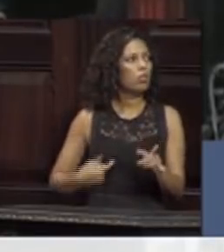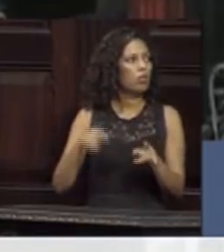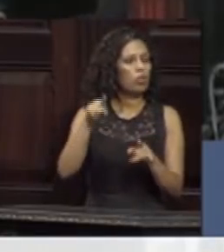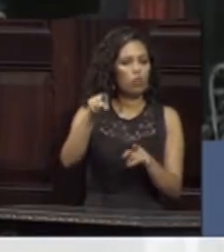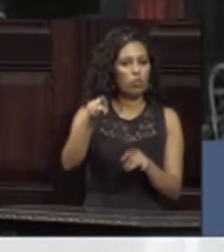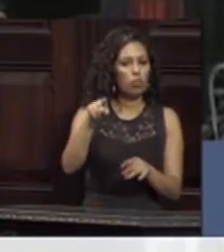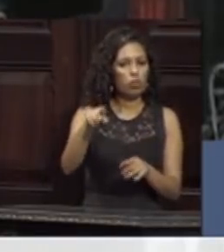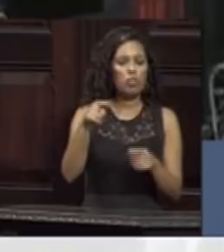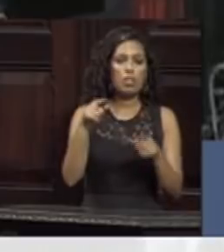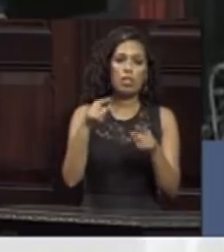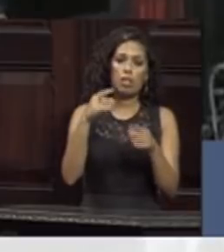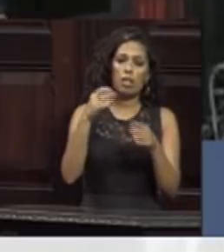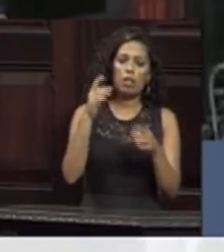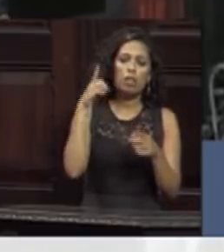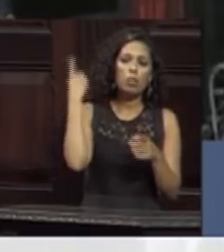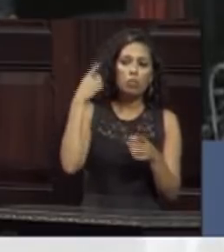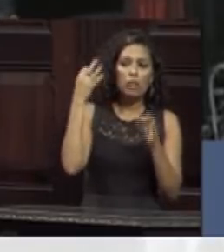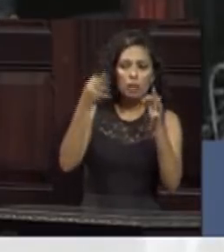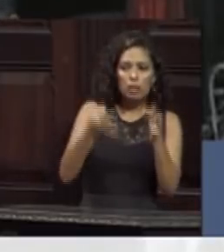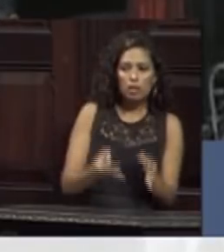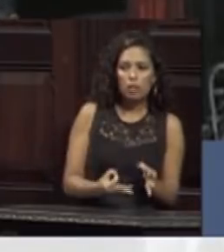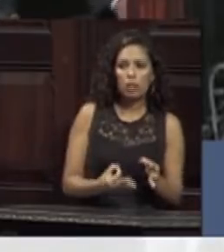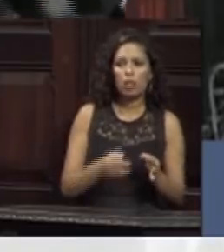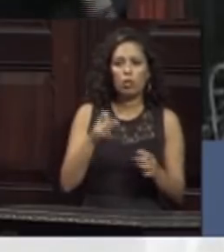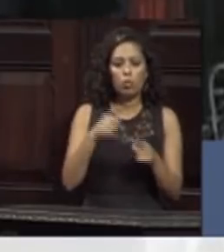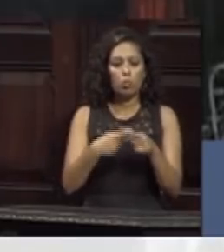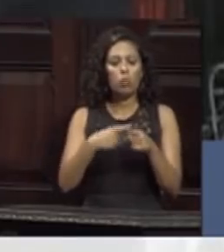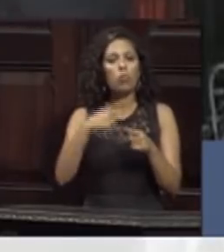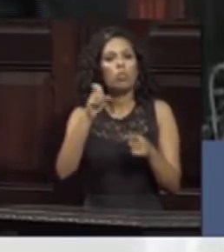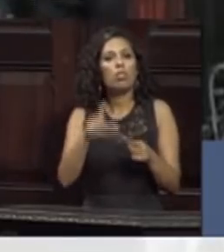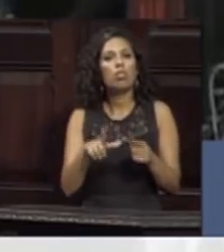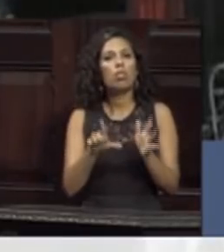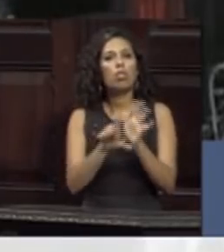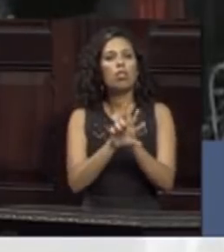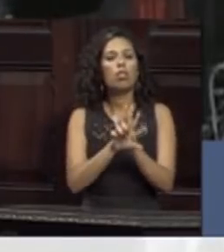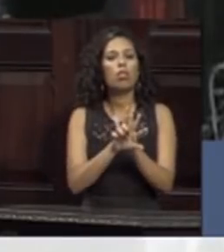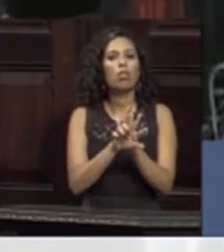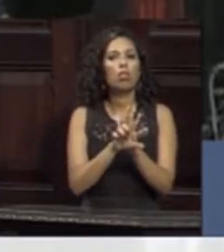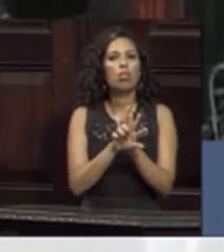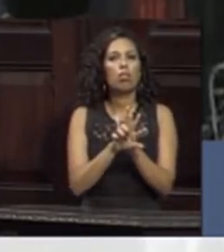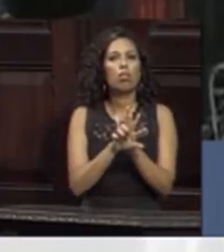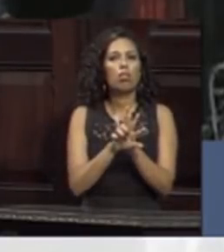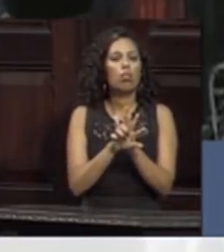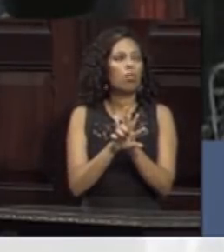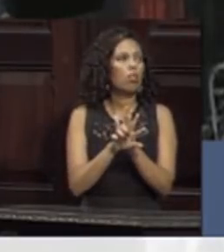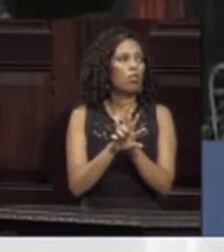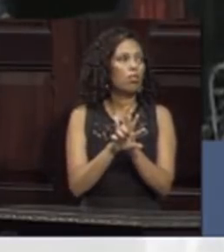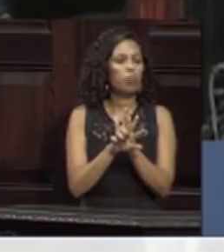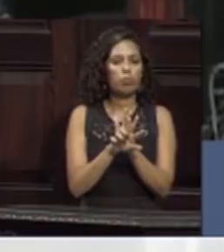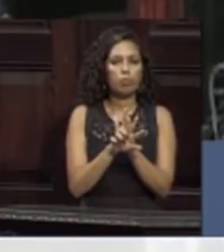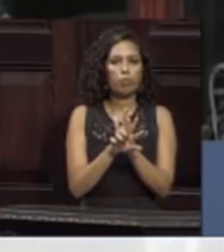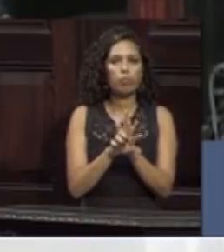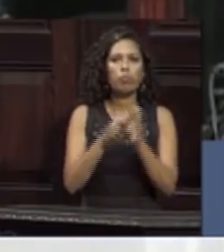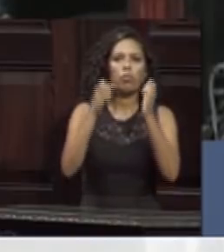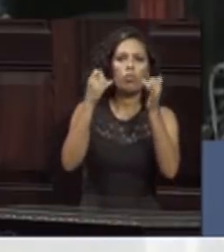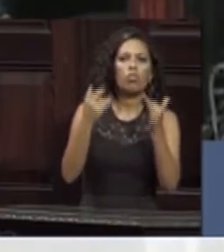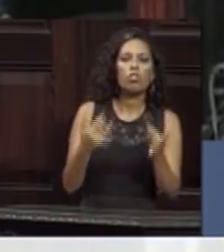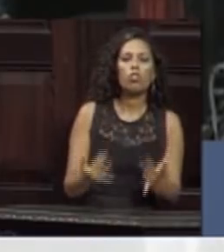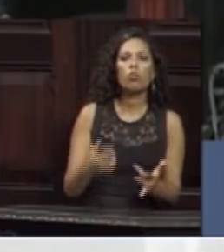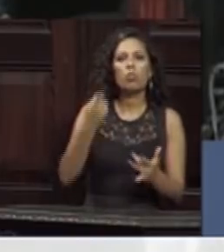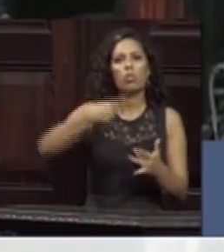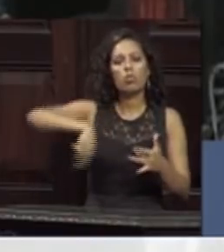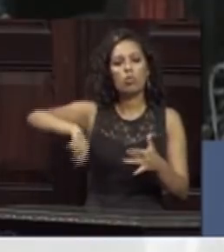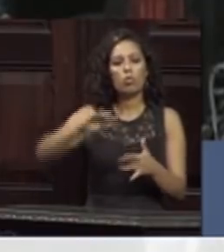Excelência está certo, tem uma lei que o Repetro tem que vir para cá, acima de 200 milhões de